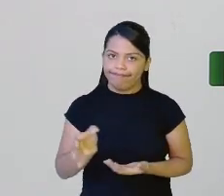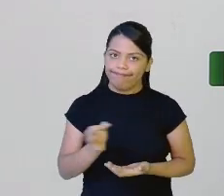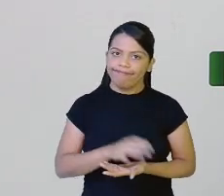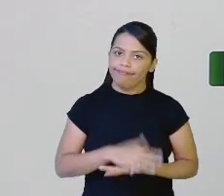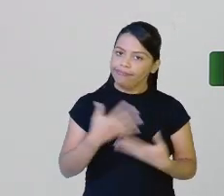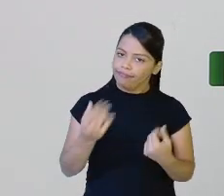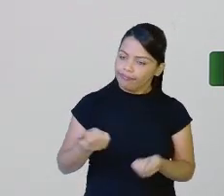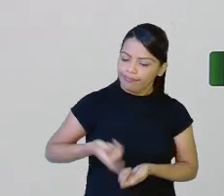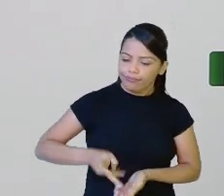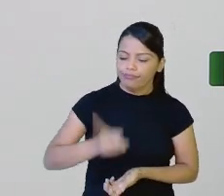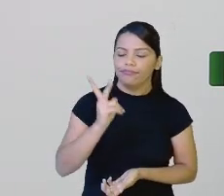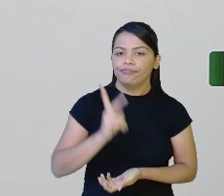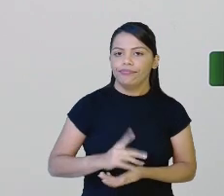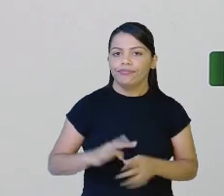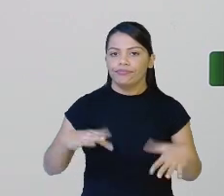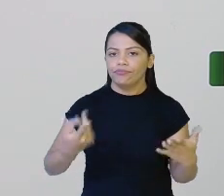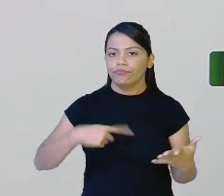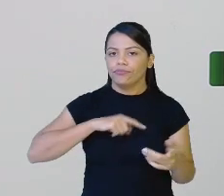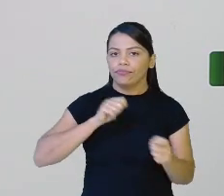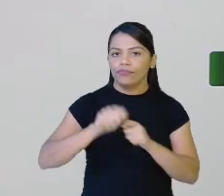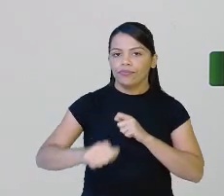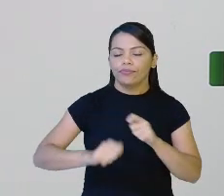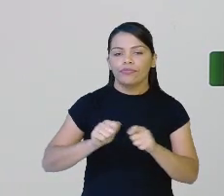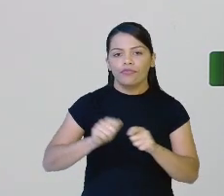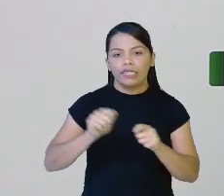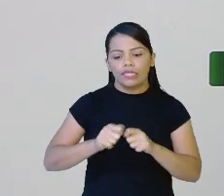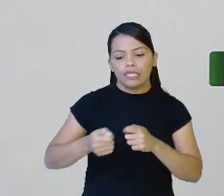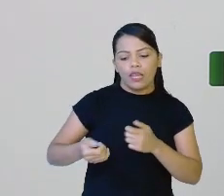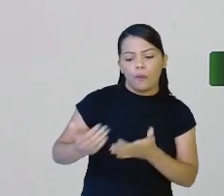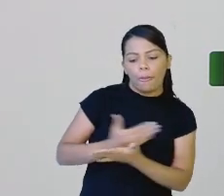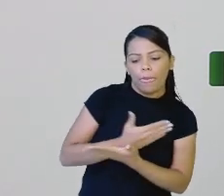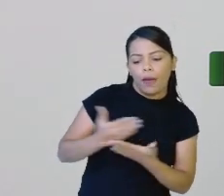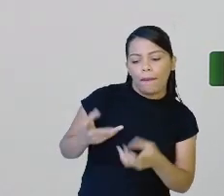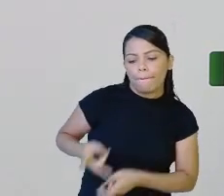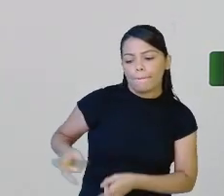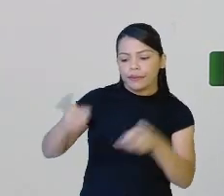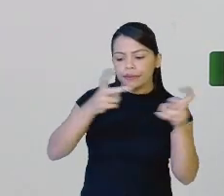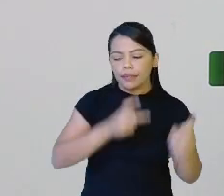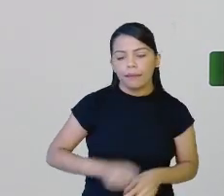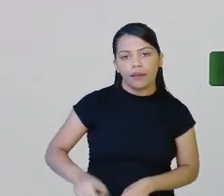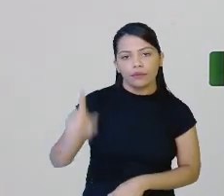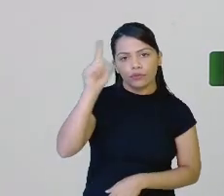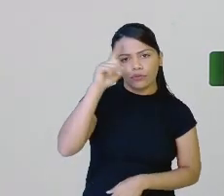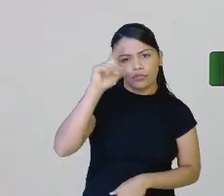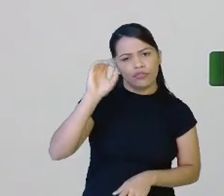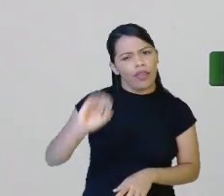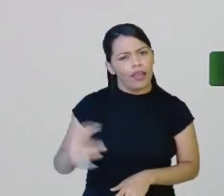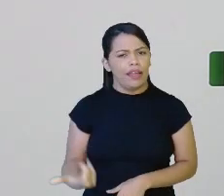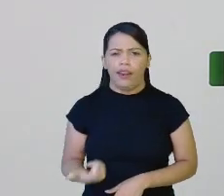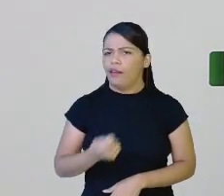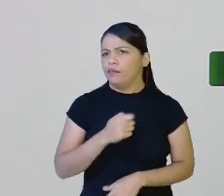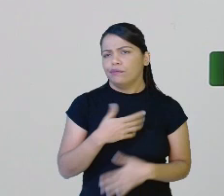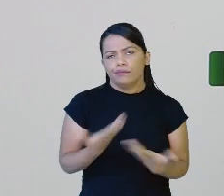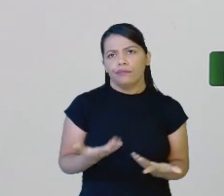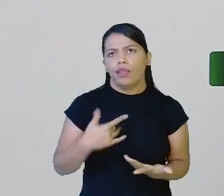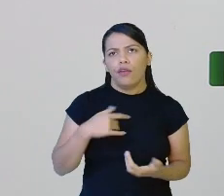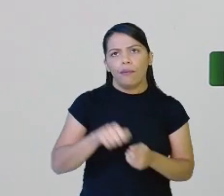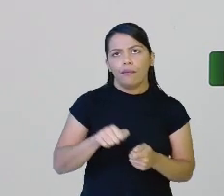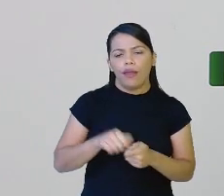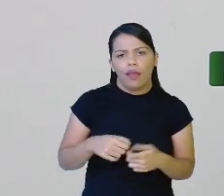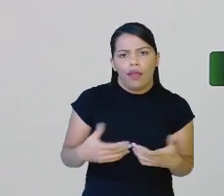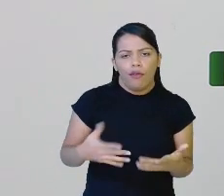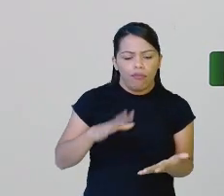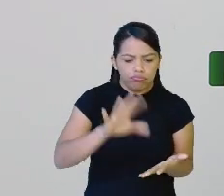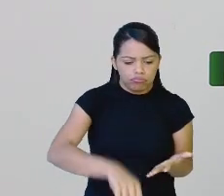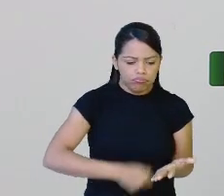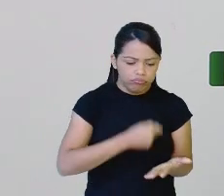Vamos embora. A gente vai fazer algumas identificações no dia a dia, claro, não adianta, né? Eu só pegar uma régua, um lápis e